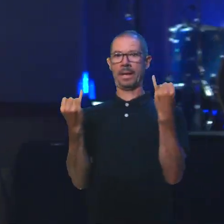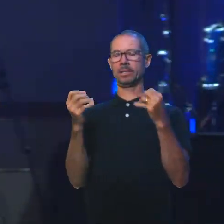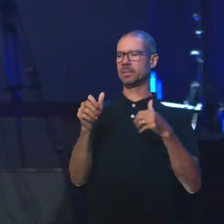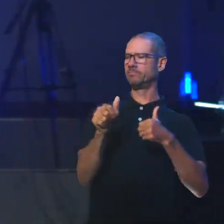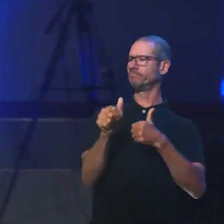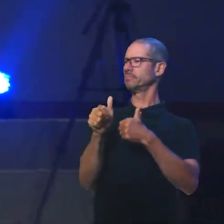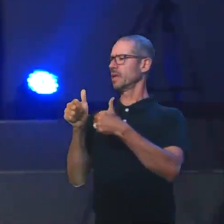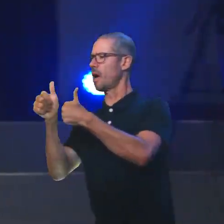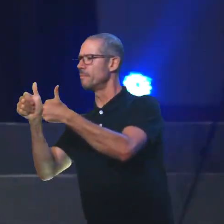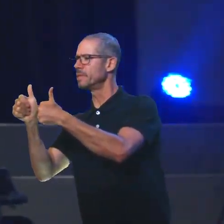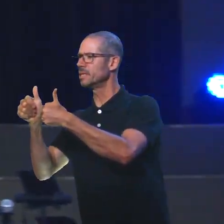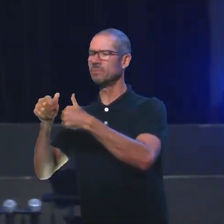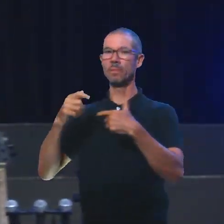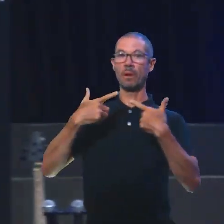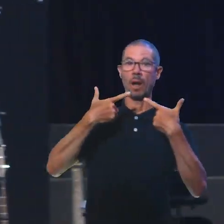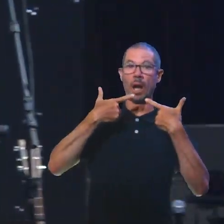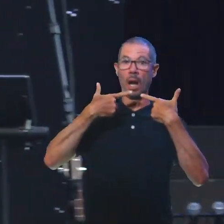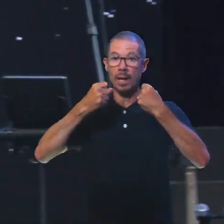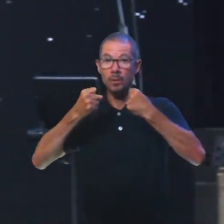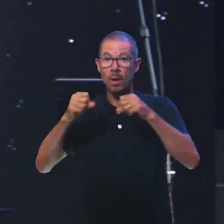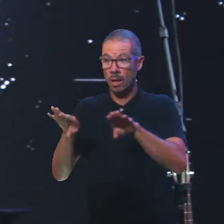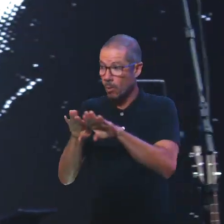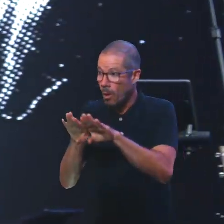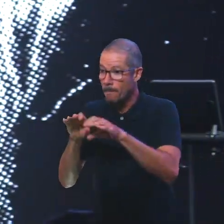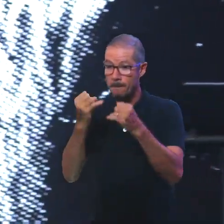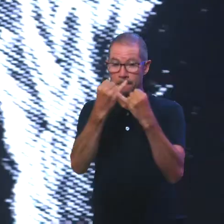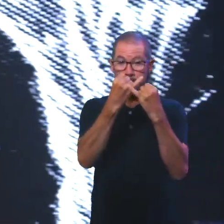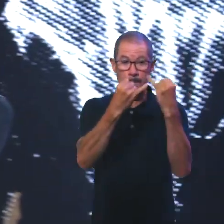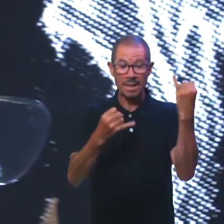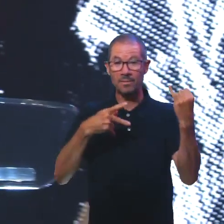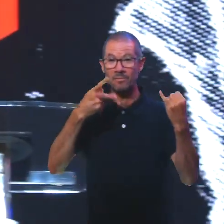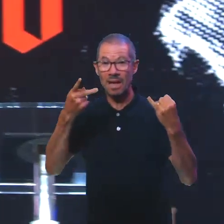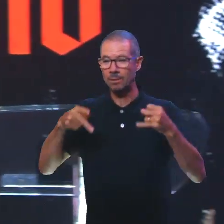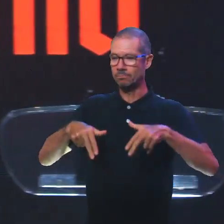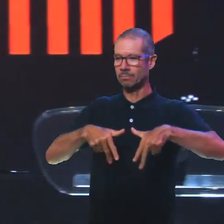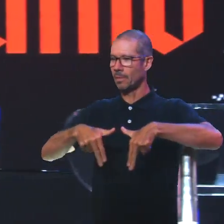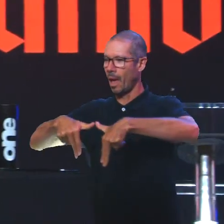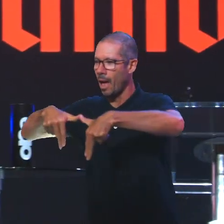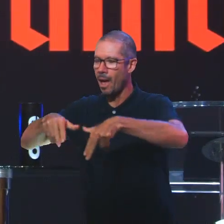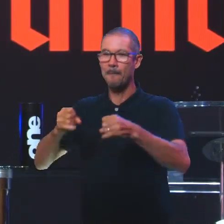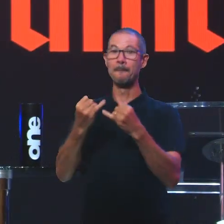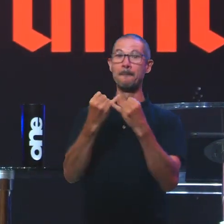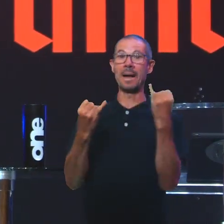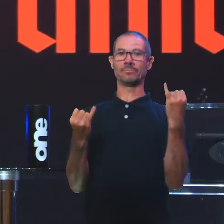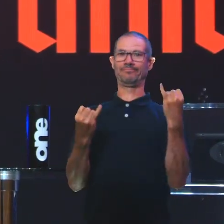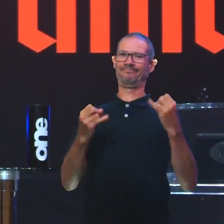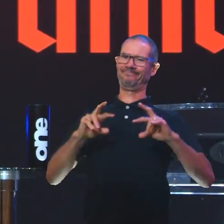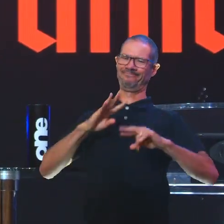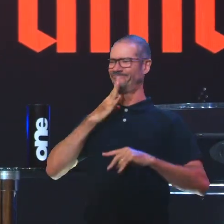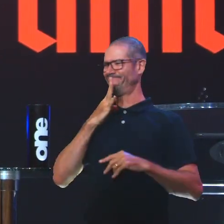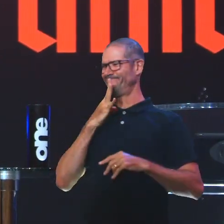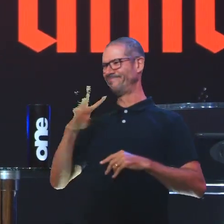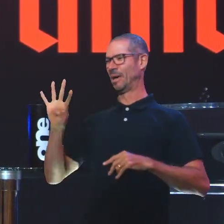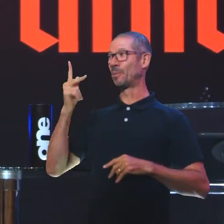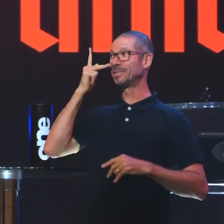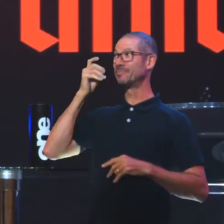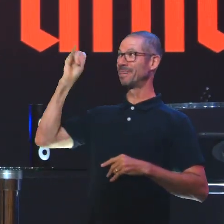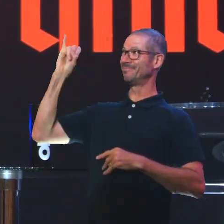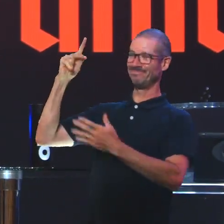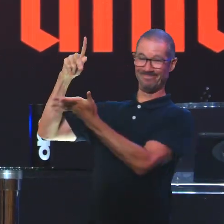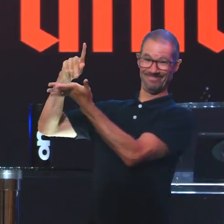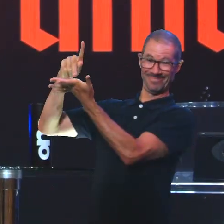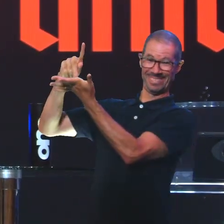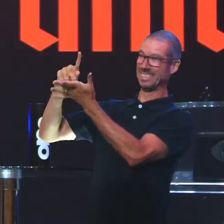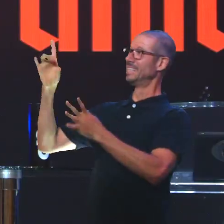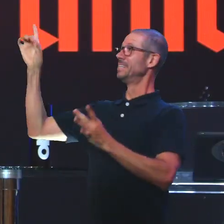que nem crente, usam o linguajar do crente, fala parecido, anda parecido, mas não conhece o Pai de verdade.